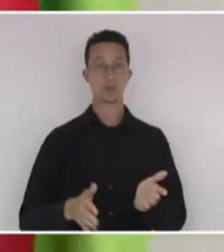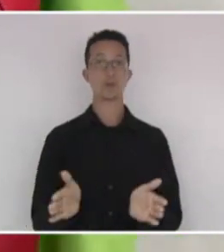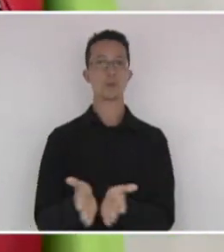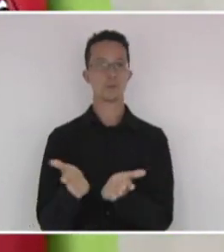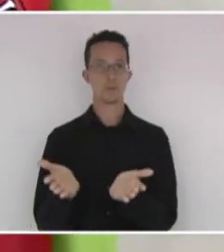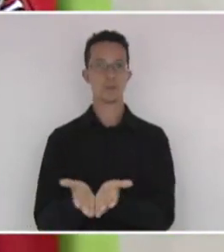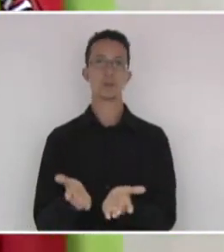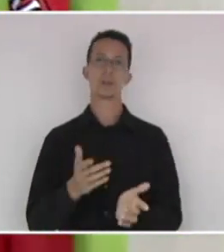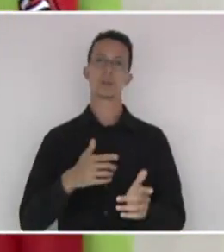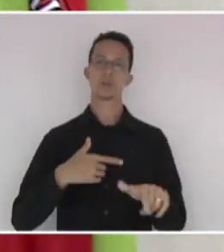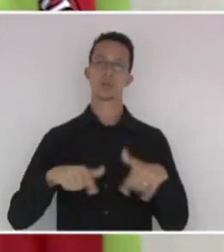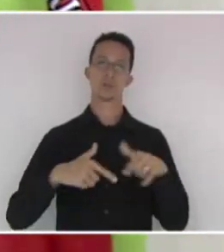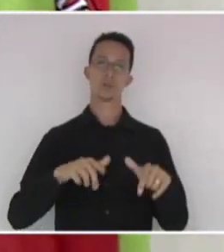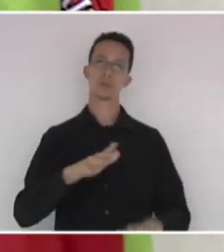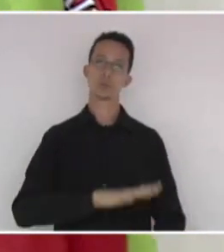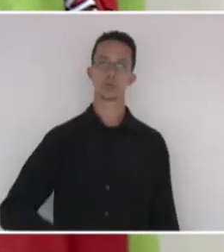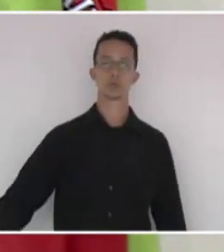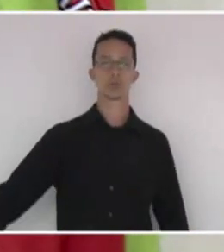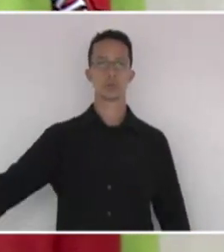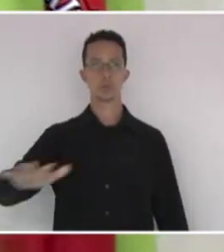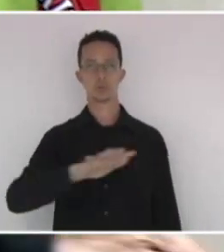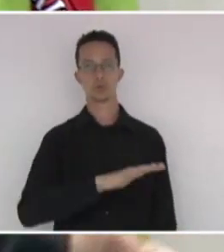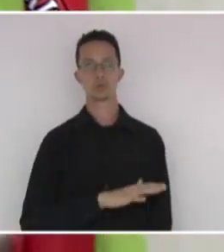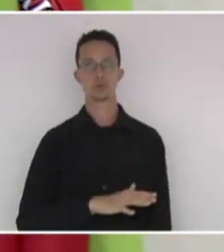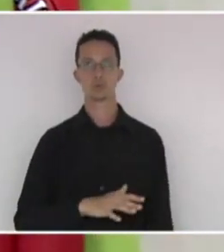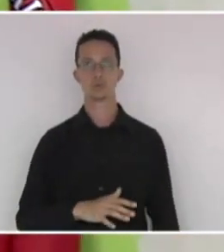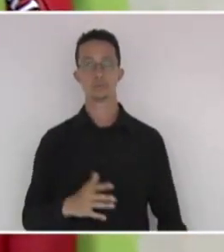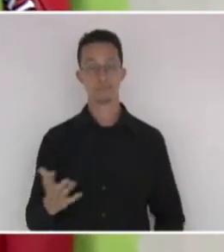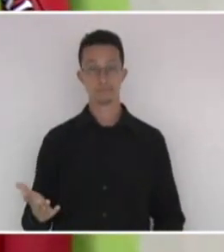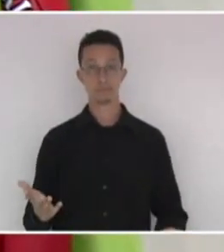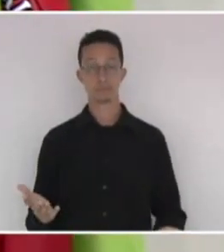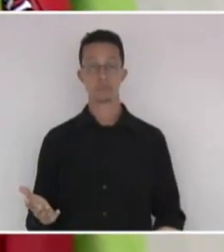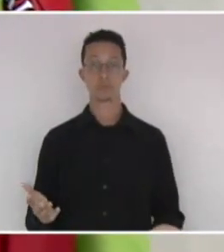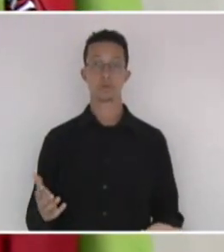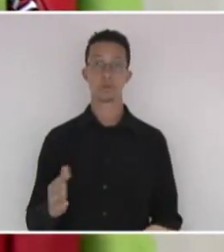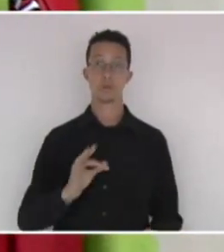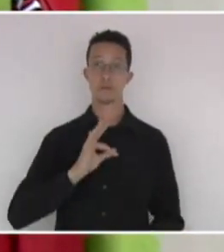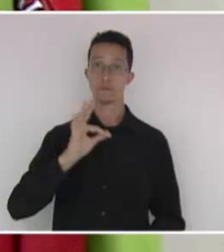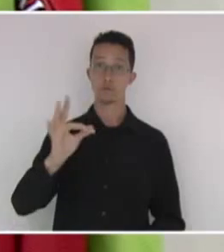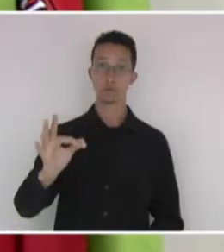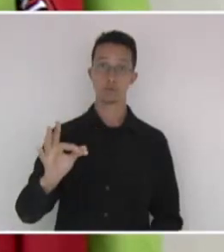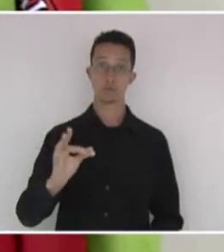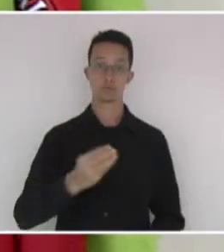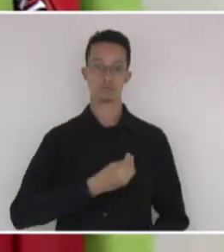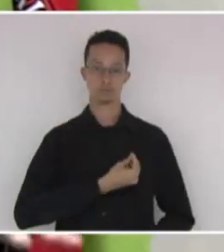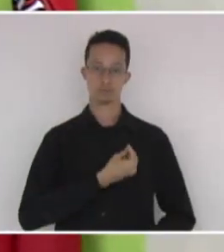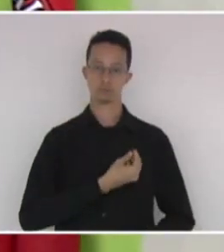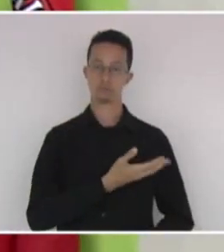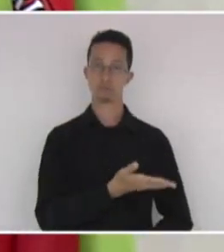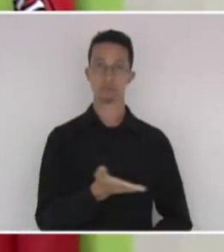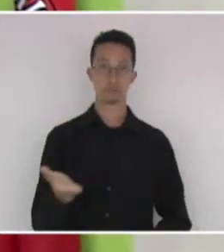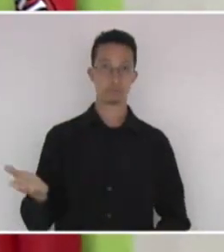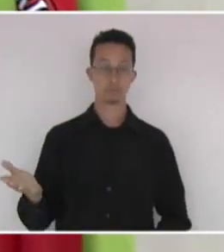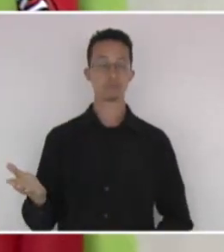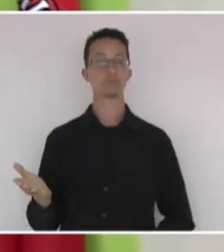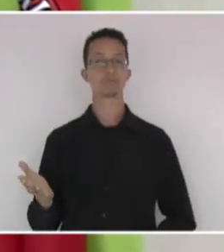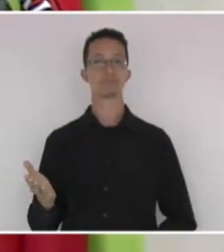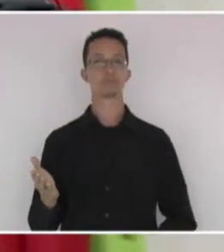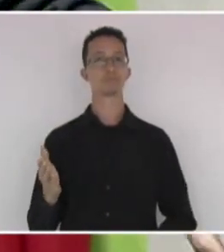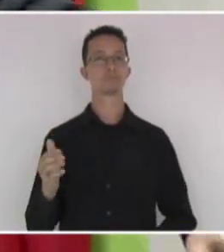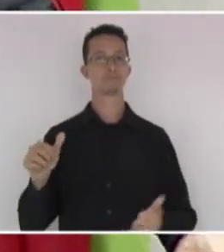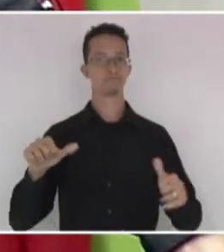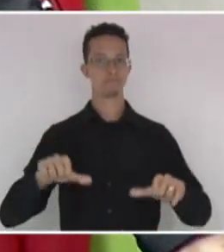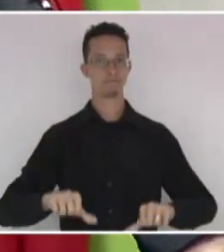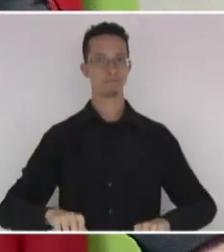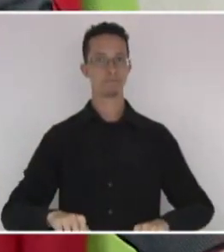maneira geral. Portanto, o futuro dessas pessoas está em jogo. E esse é o momento